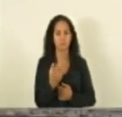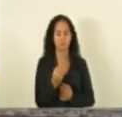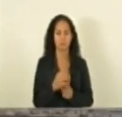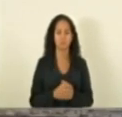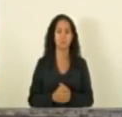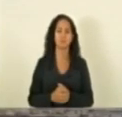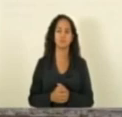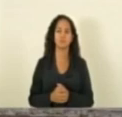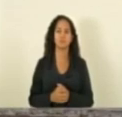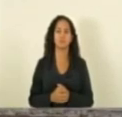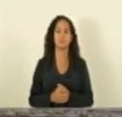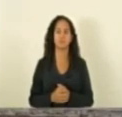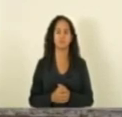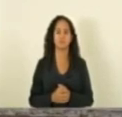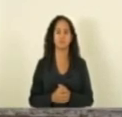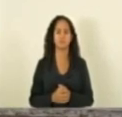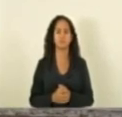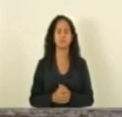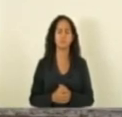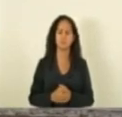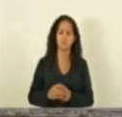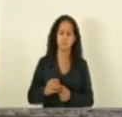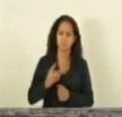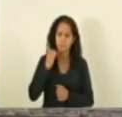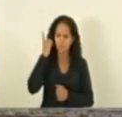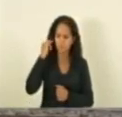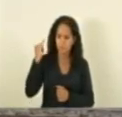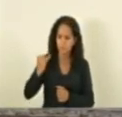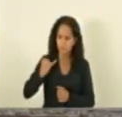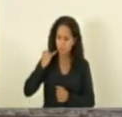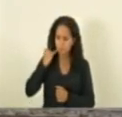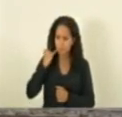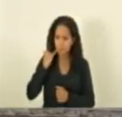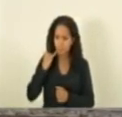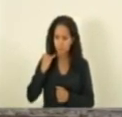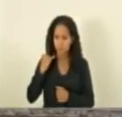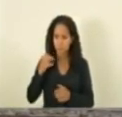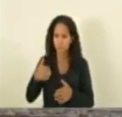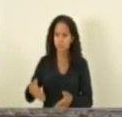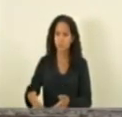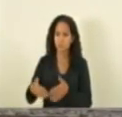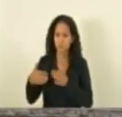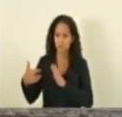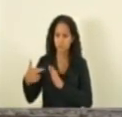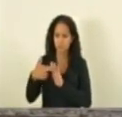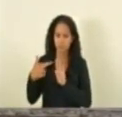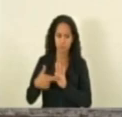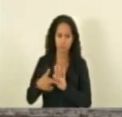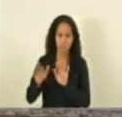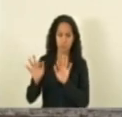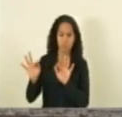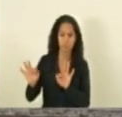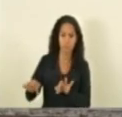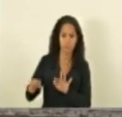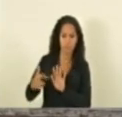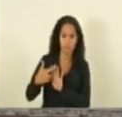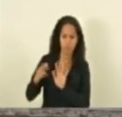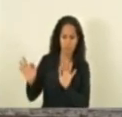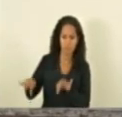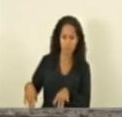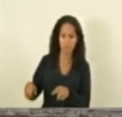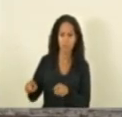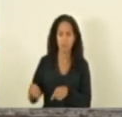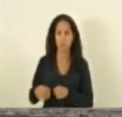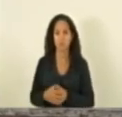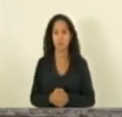Deputado. Deputada Janete, Vossa Excelência poderia relatar a redação final na